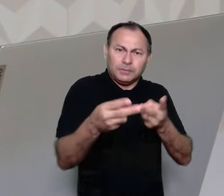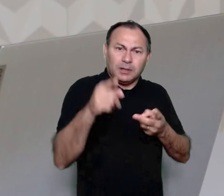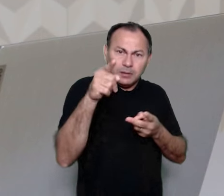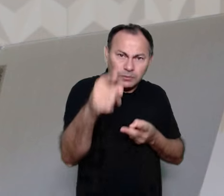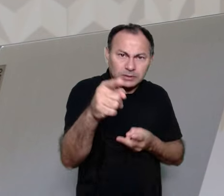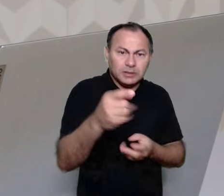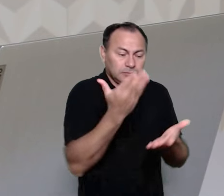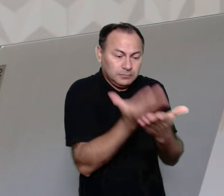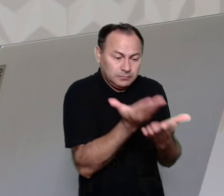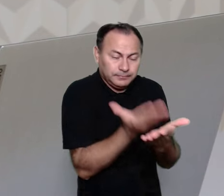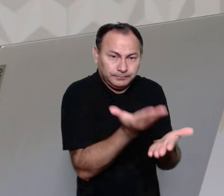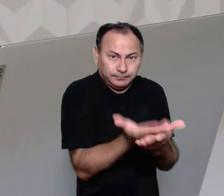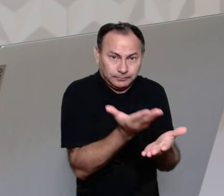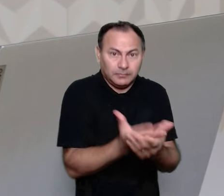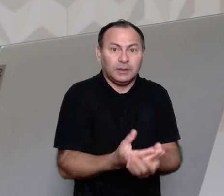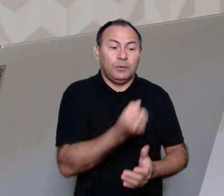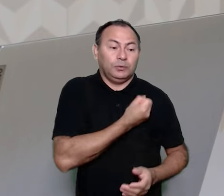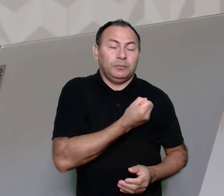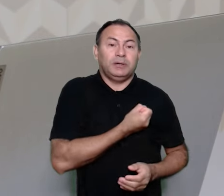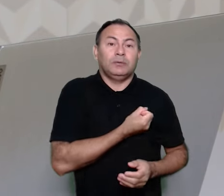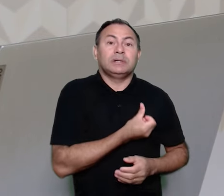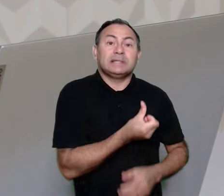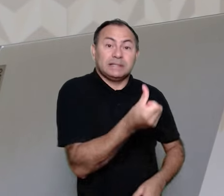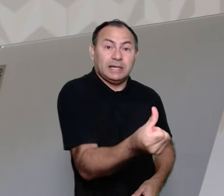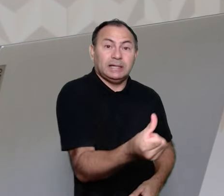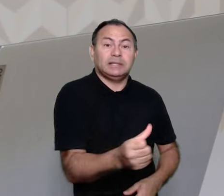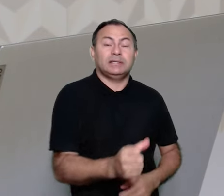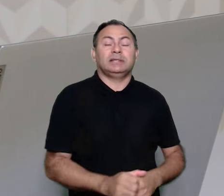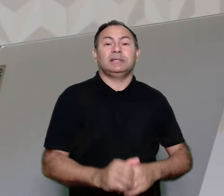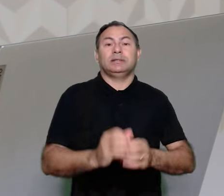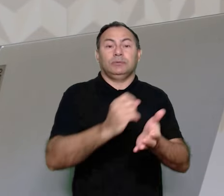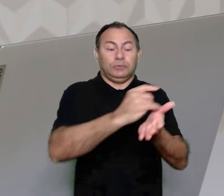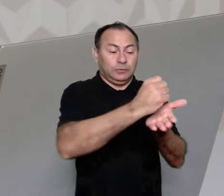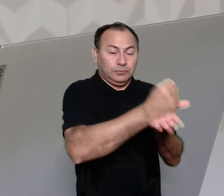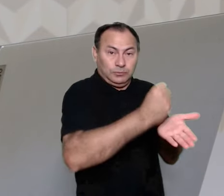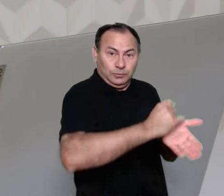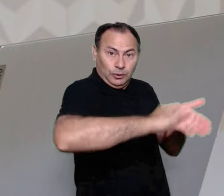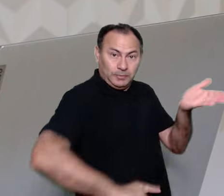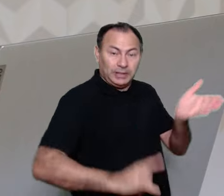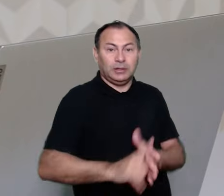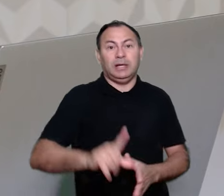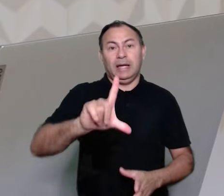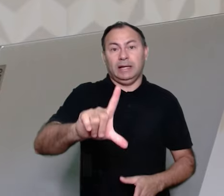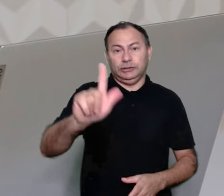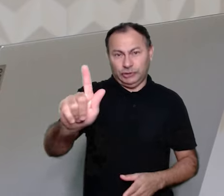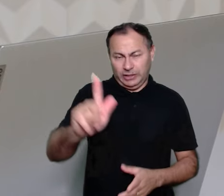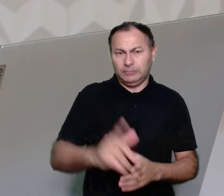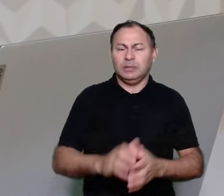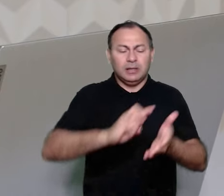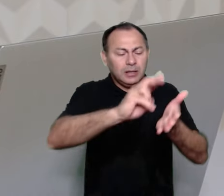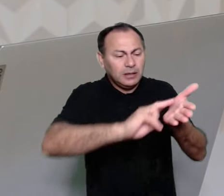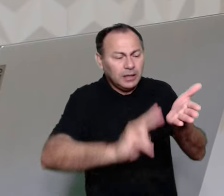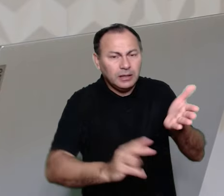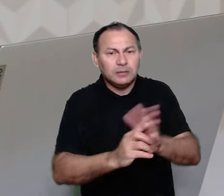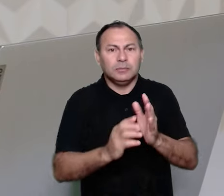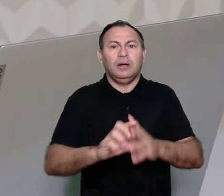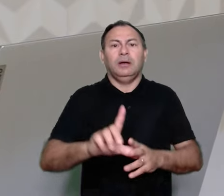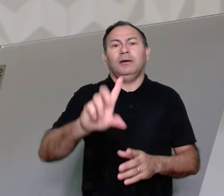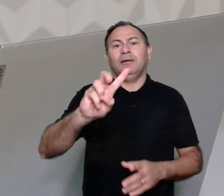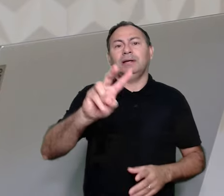convido você a estudar o número 6 da Lumen Gentium e depois você ler este